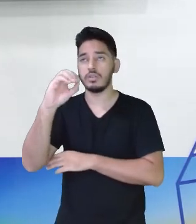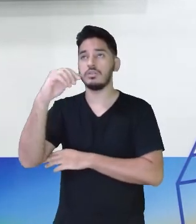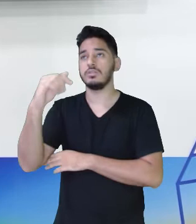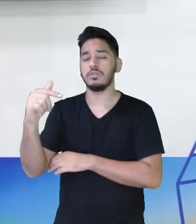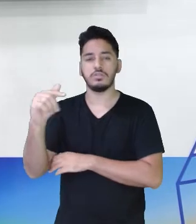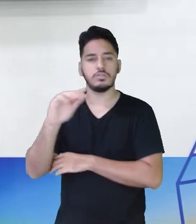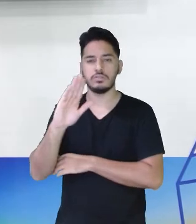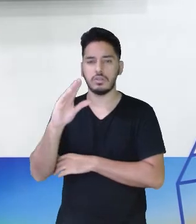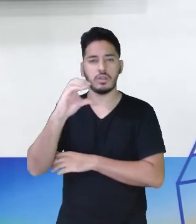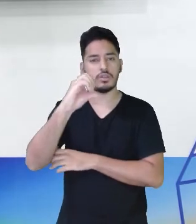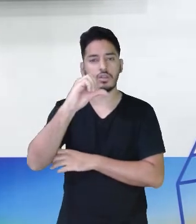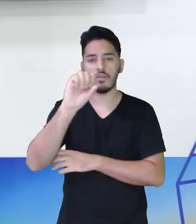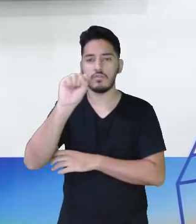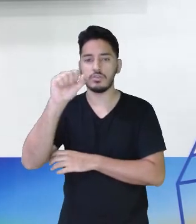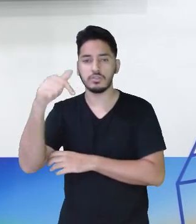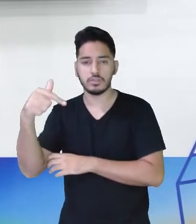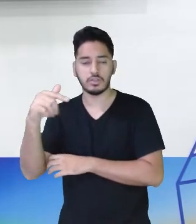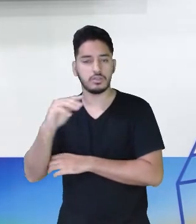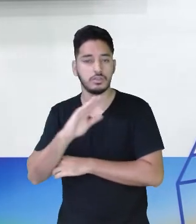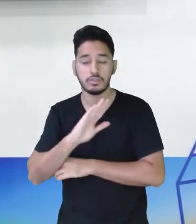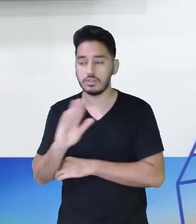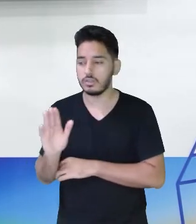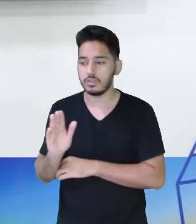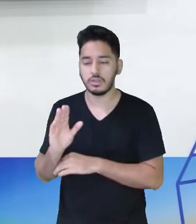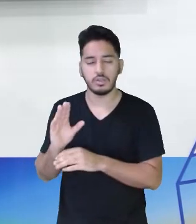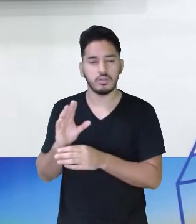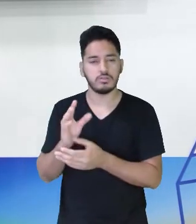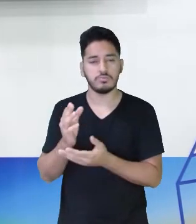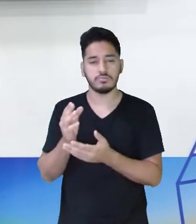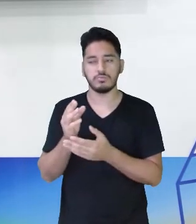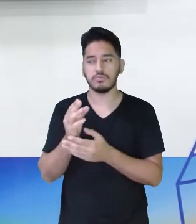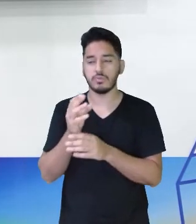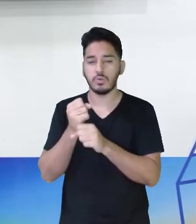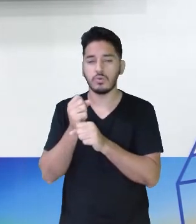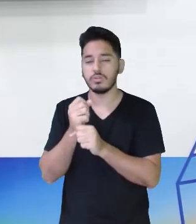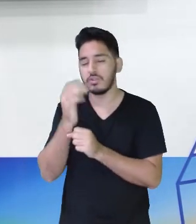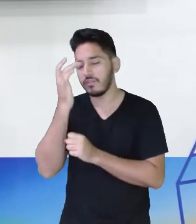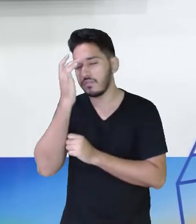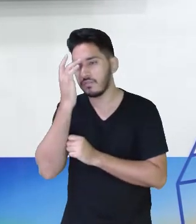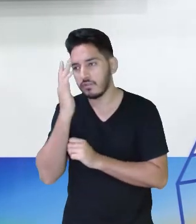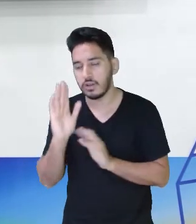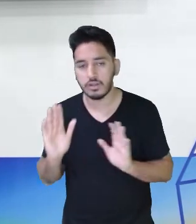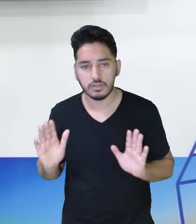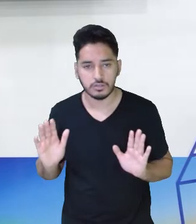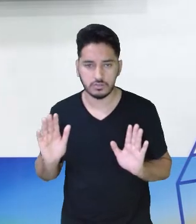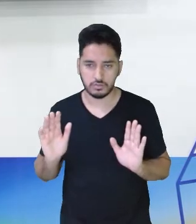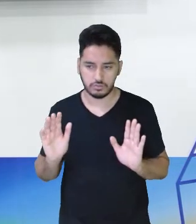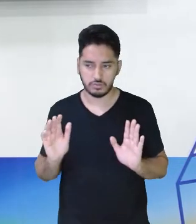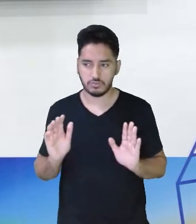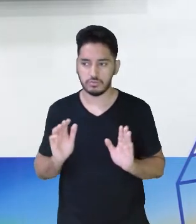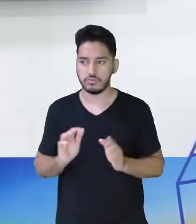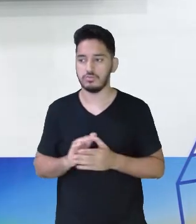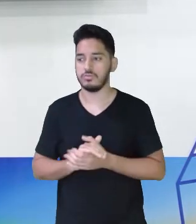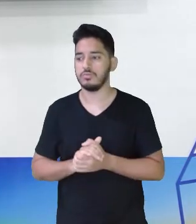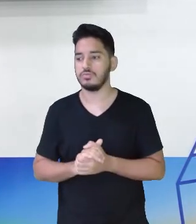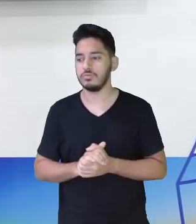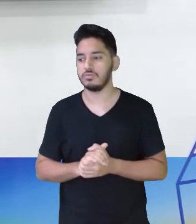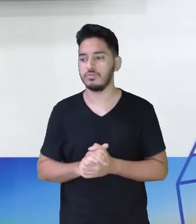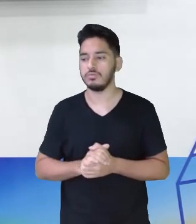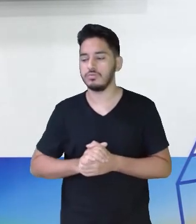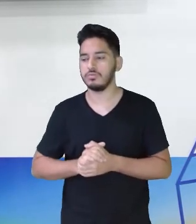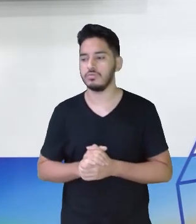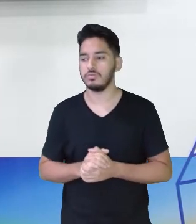987. Fácil demais. Continha e leitura de balcão. Coisa